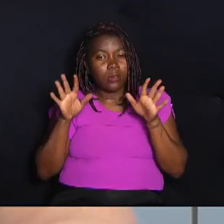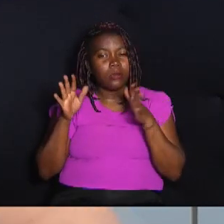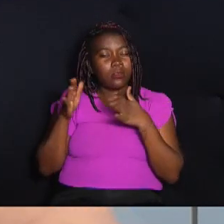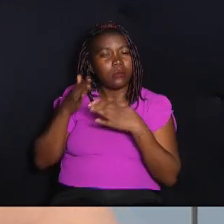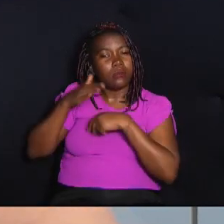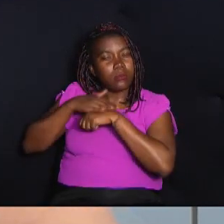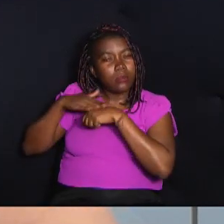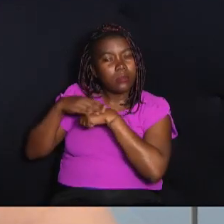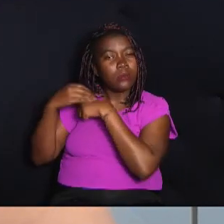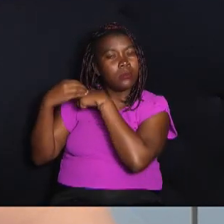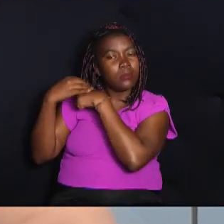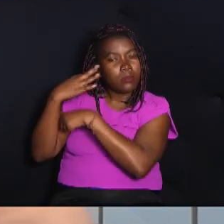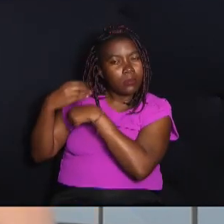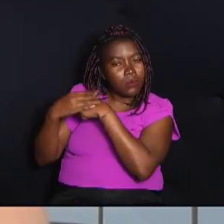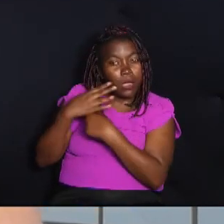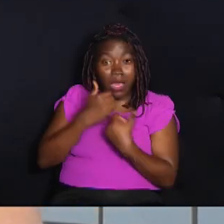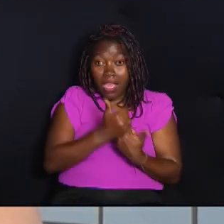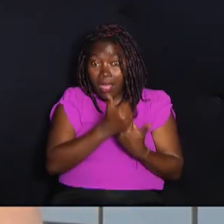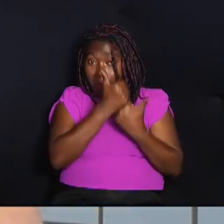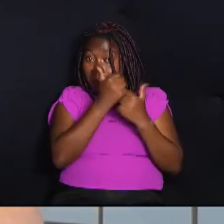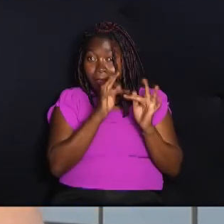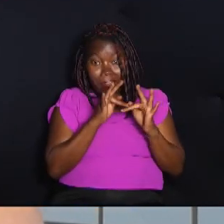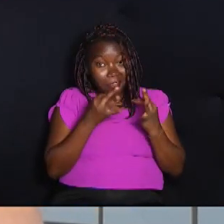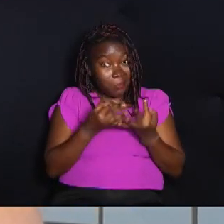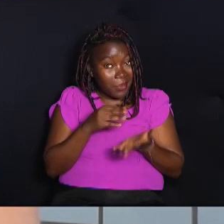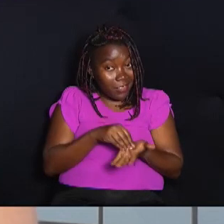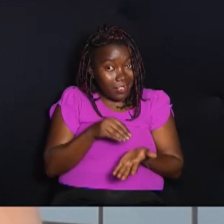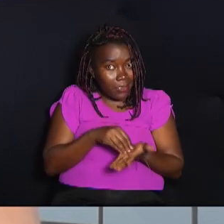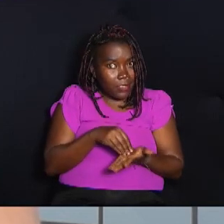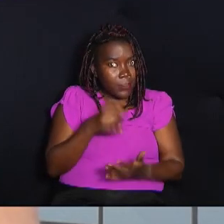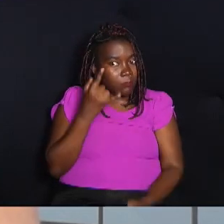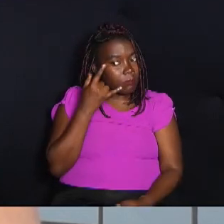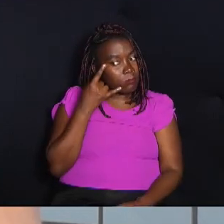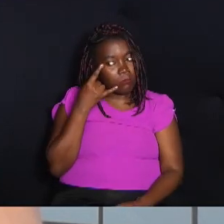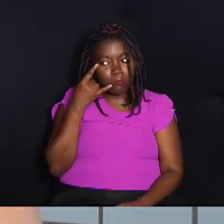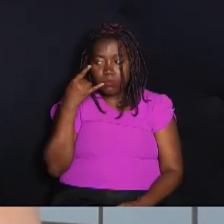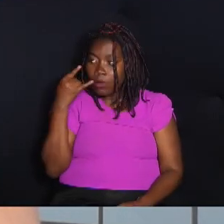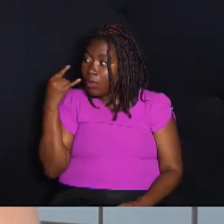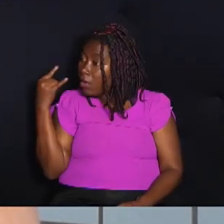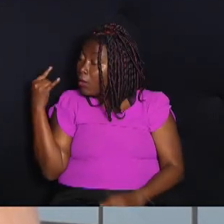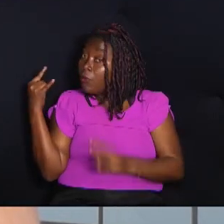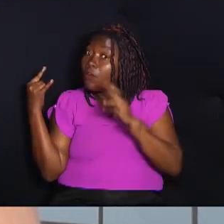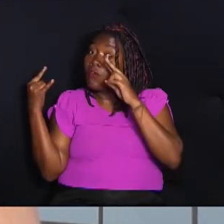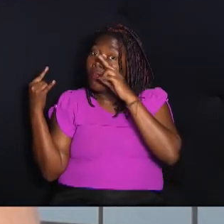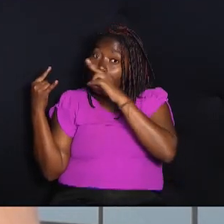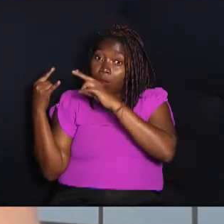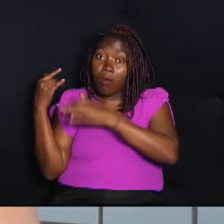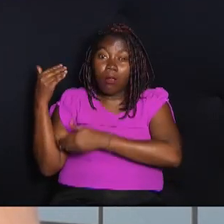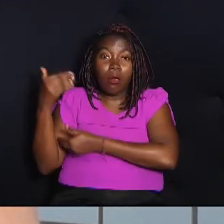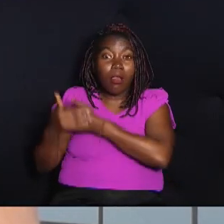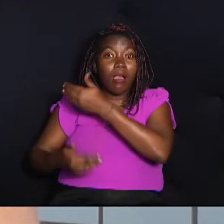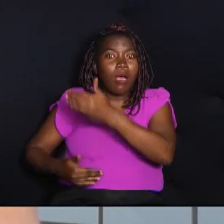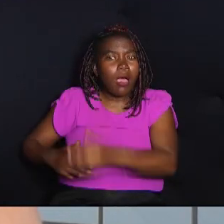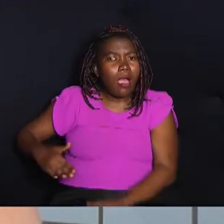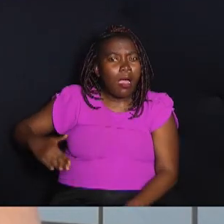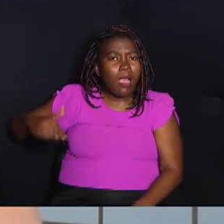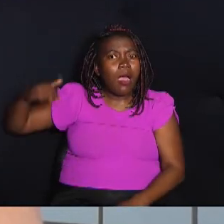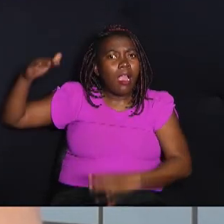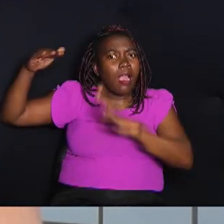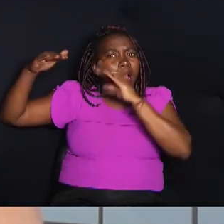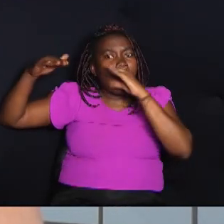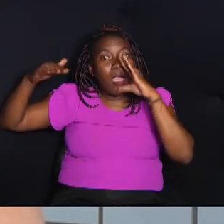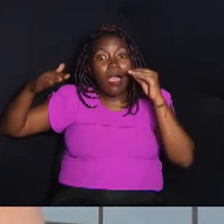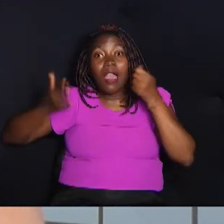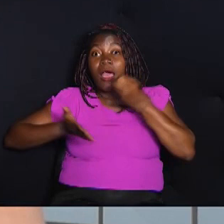pelo apoio familiar, isso fica uma tentação muito grande. E na vida adulta, a gente tem que também